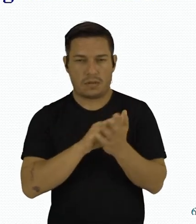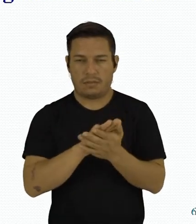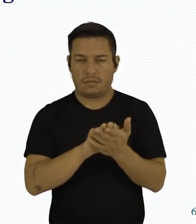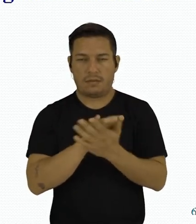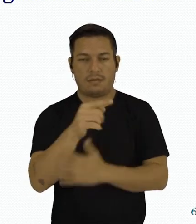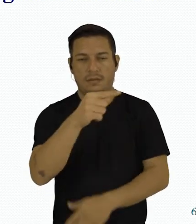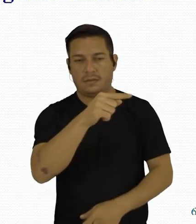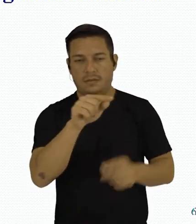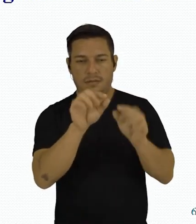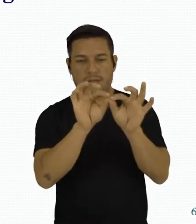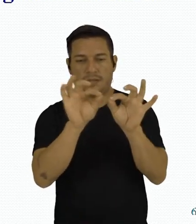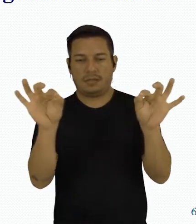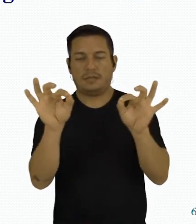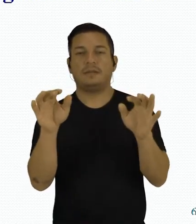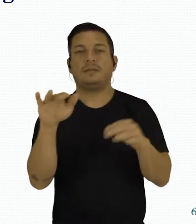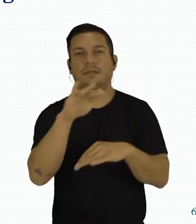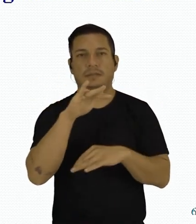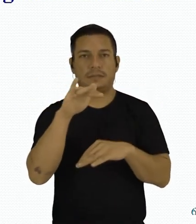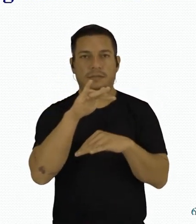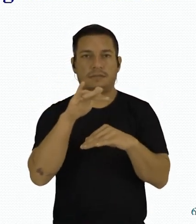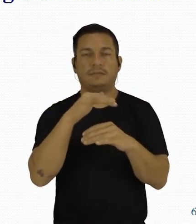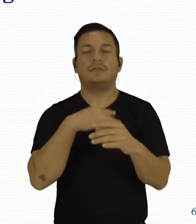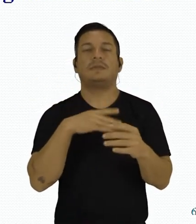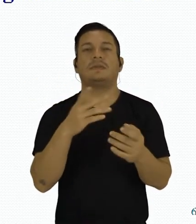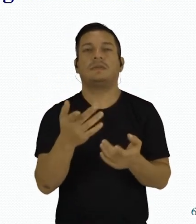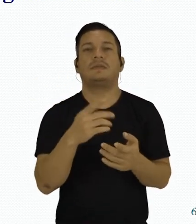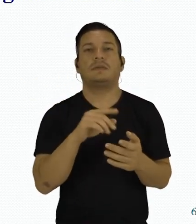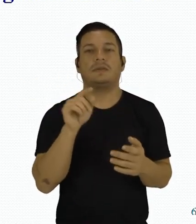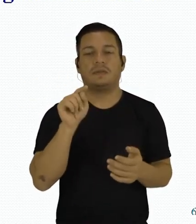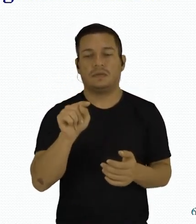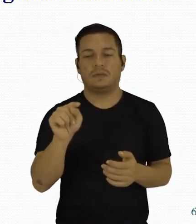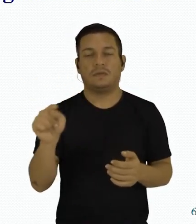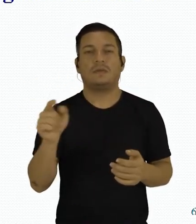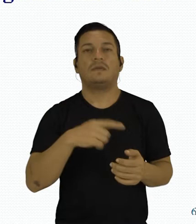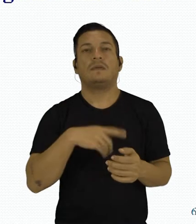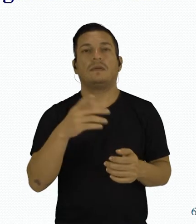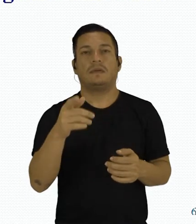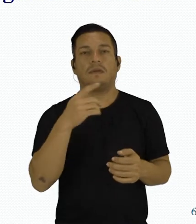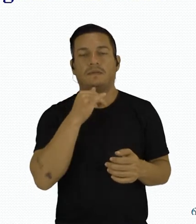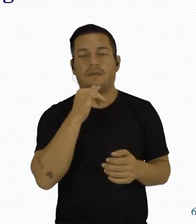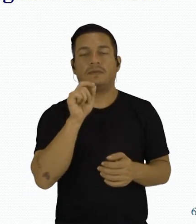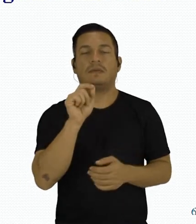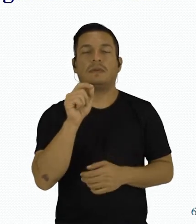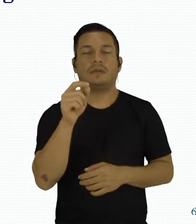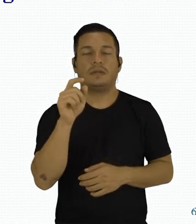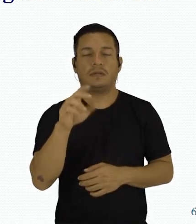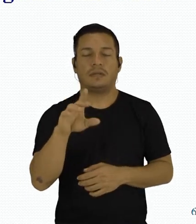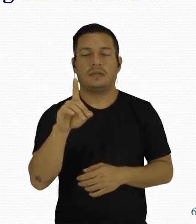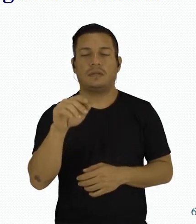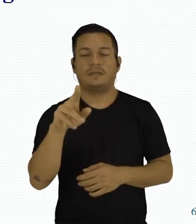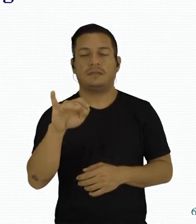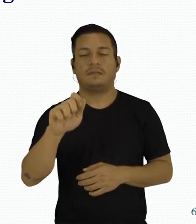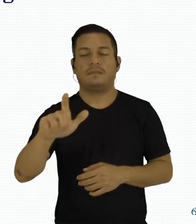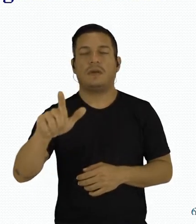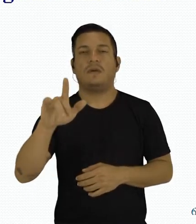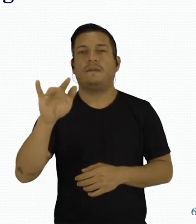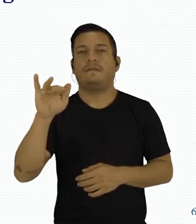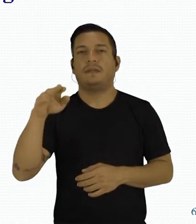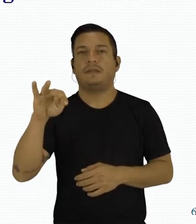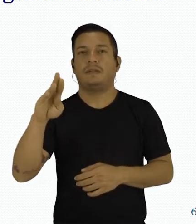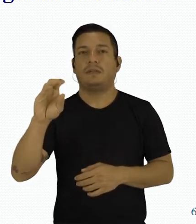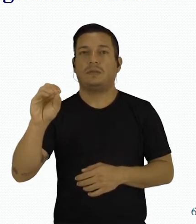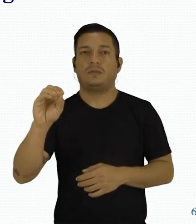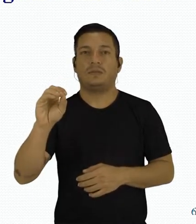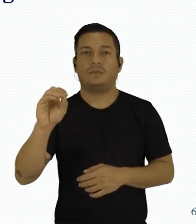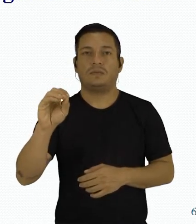barrinha em cima, né, e não colocar reticências, eu vou ler esse número aí como um decimal finito. Então, se você não vai colocar reticências,